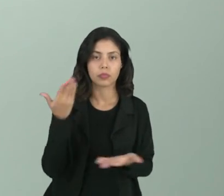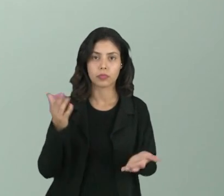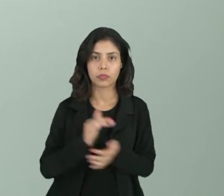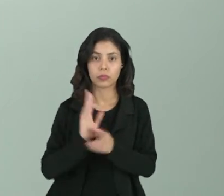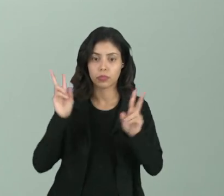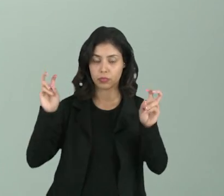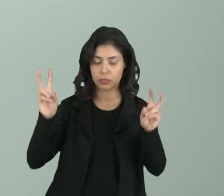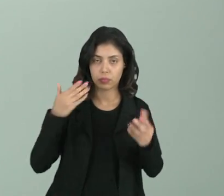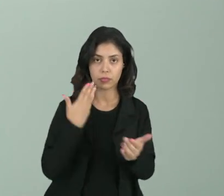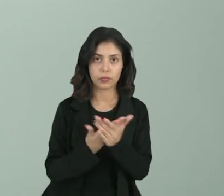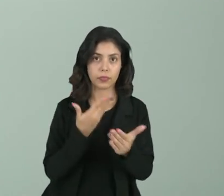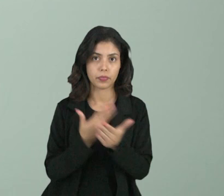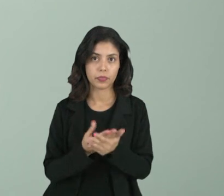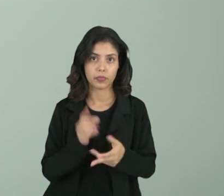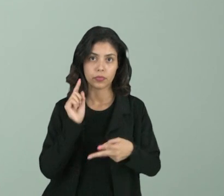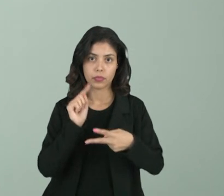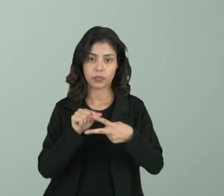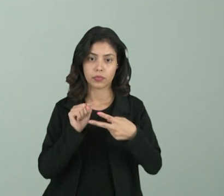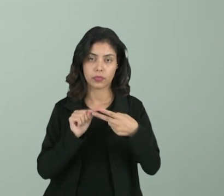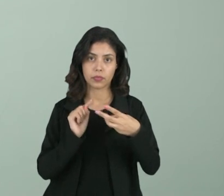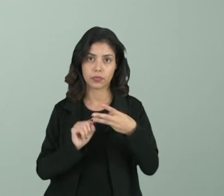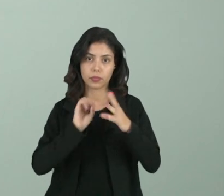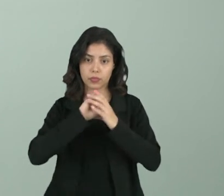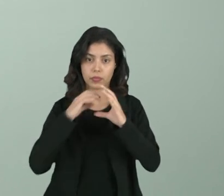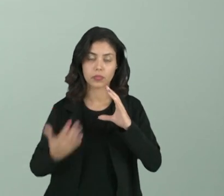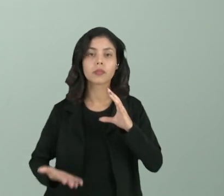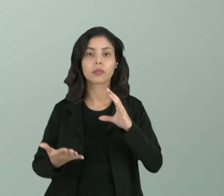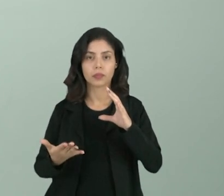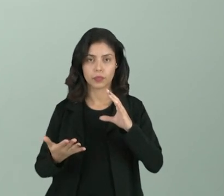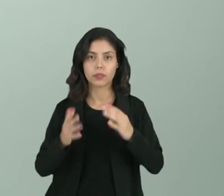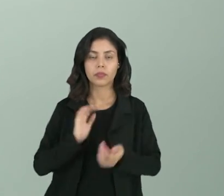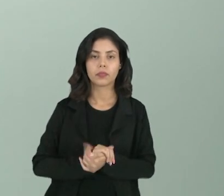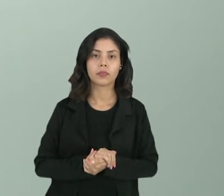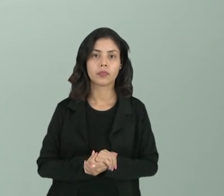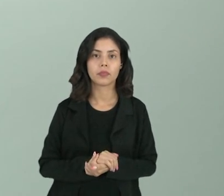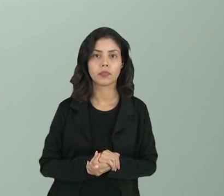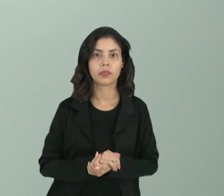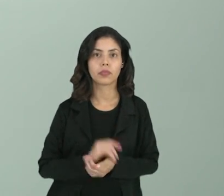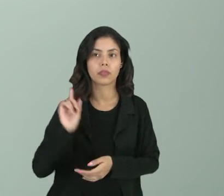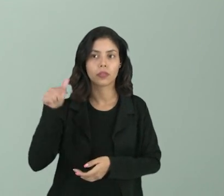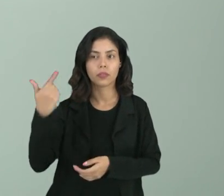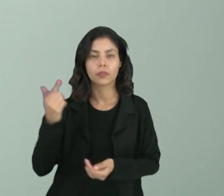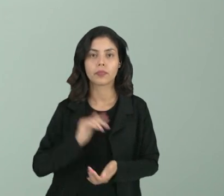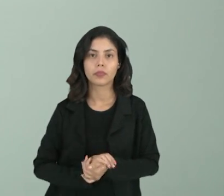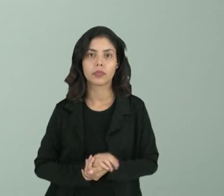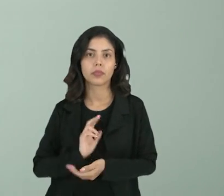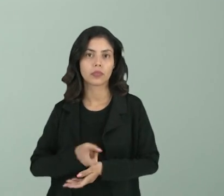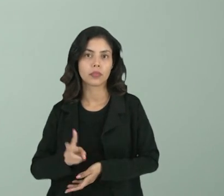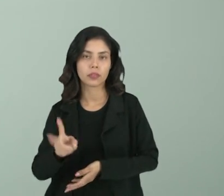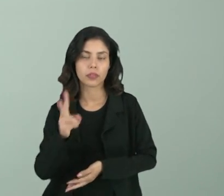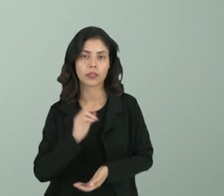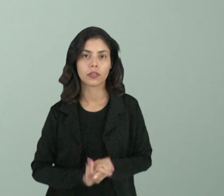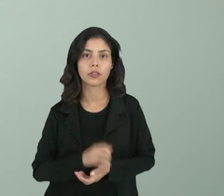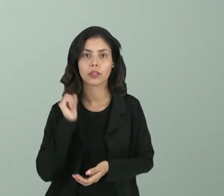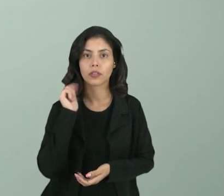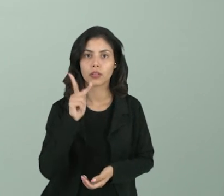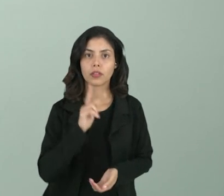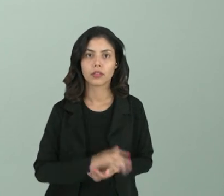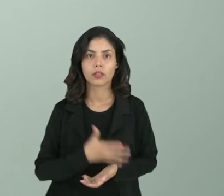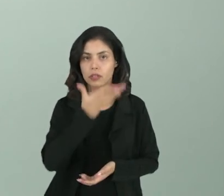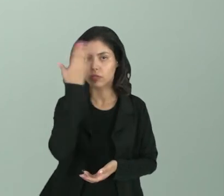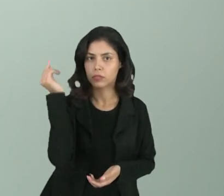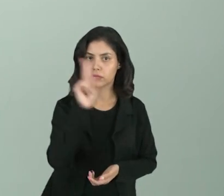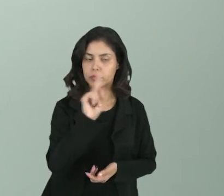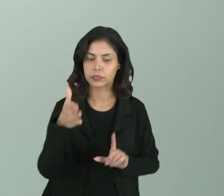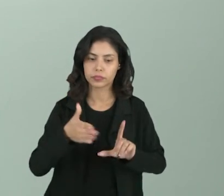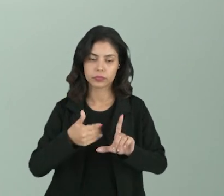biomas. Na aula de hoje a gente viu as principais características de 3 biomas. Na próxima aula a gente dá continuidade, ok? Não